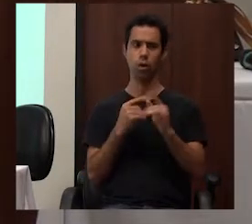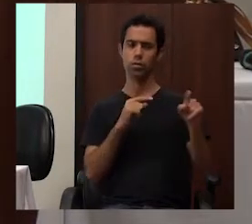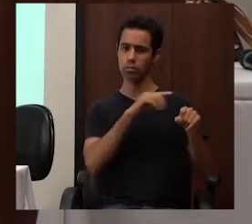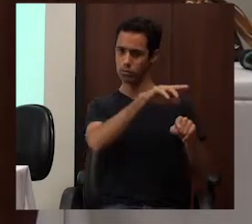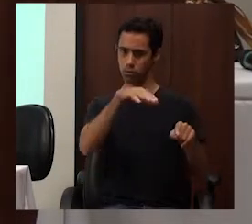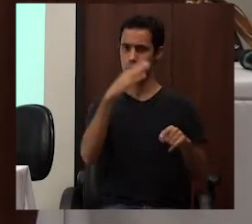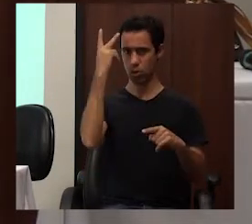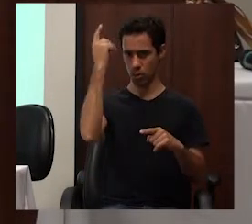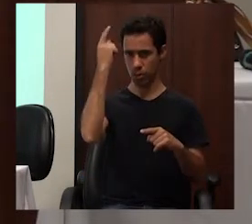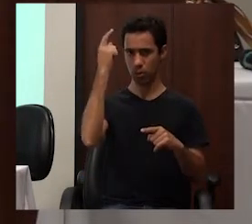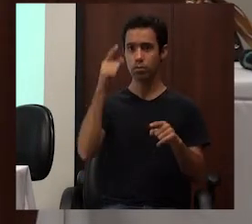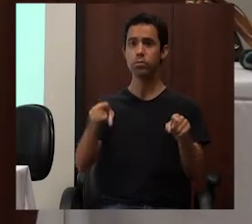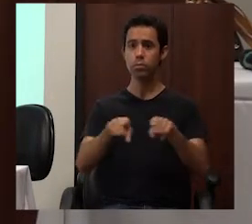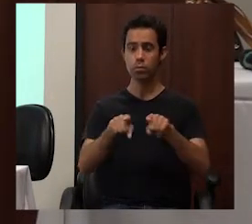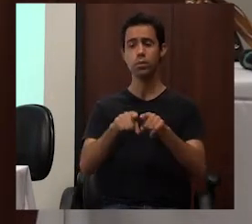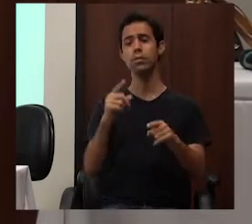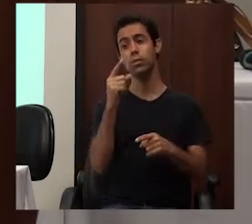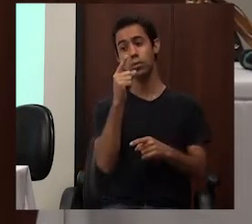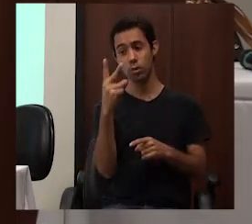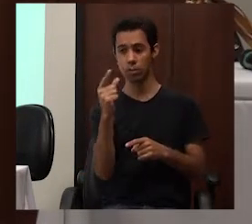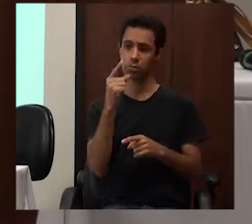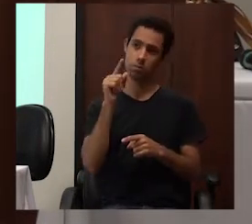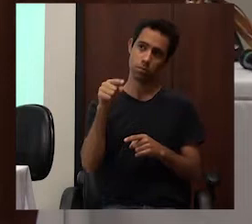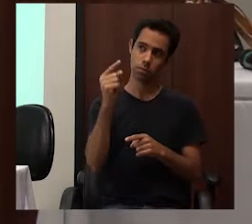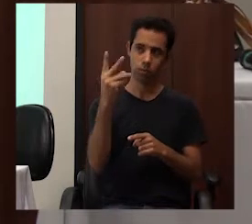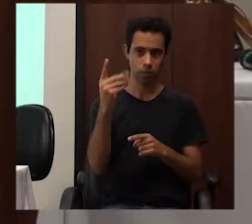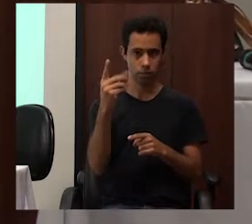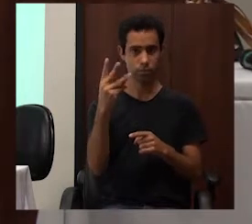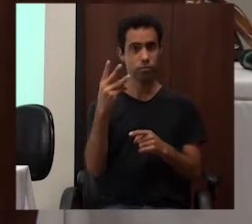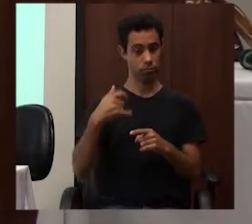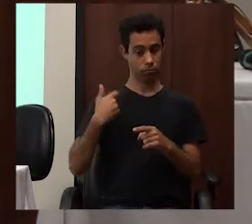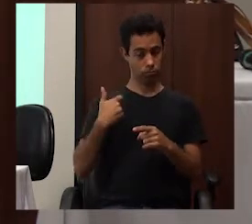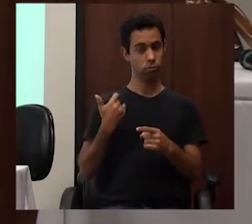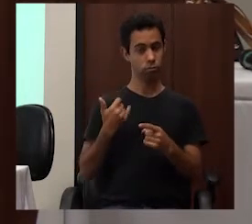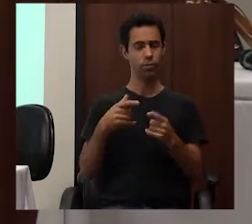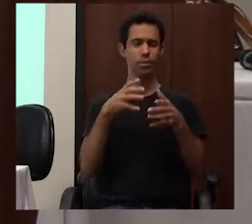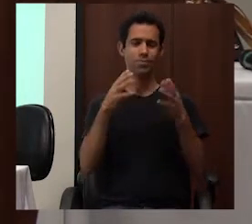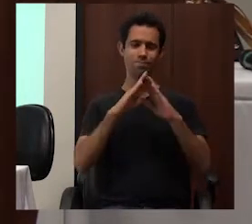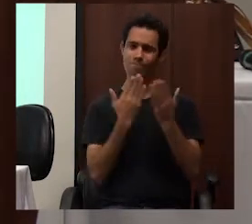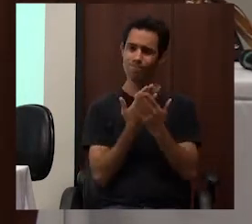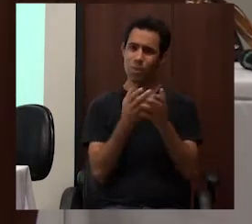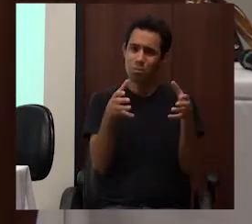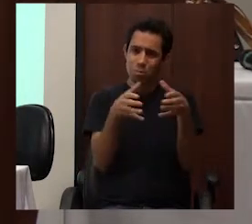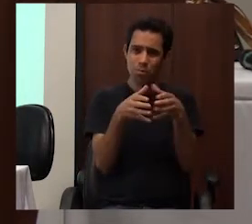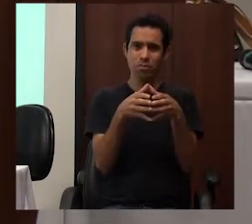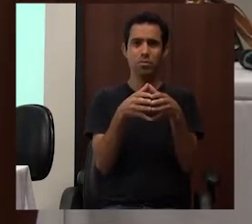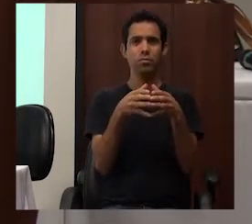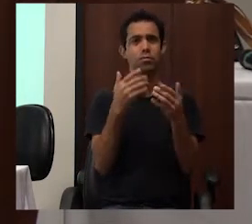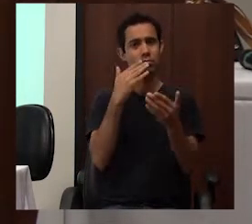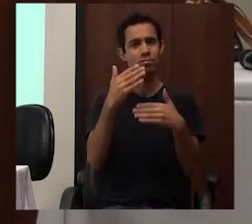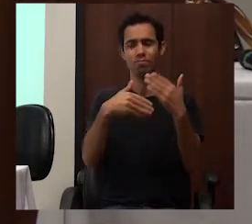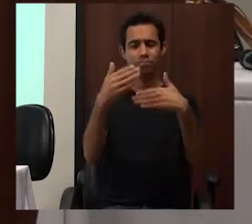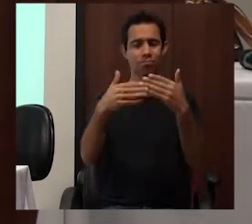até, acho que uns 12, 13 anos. Naquela época era muito difícil, só escolinhas muito pequenininhas, à beira da